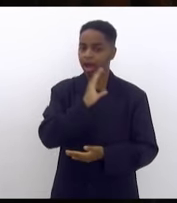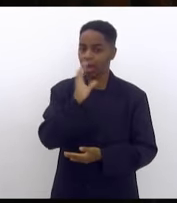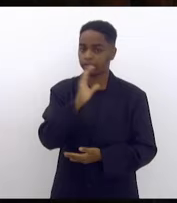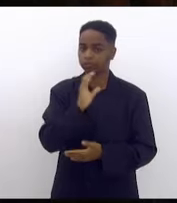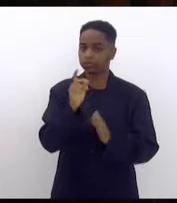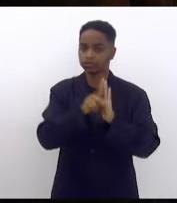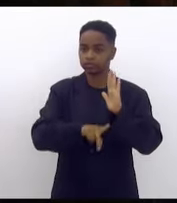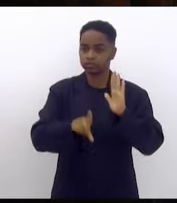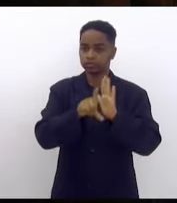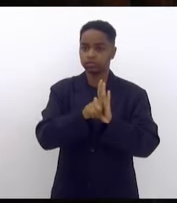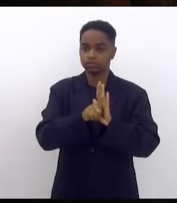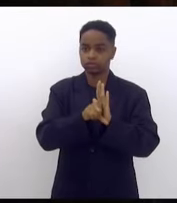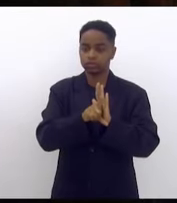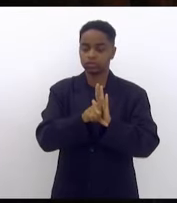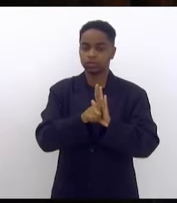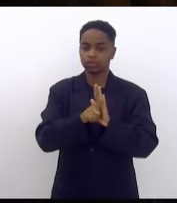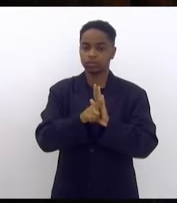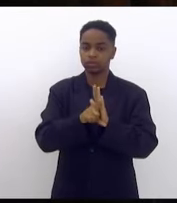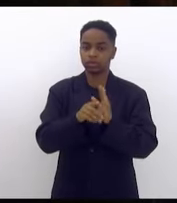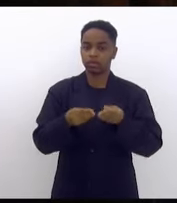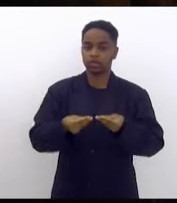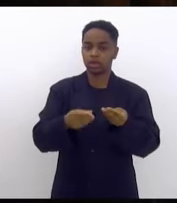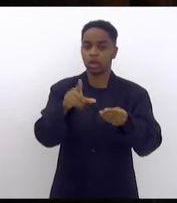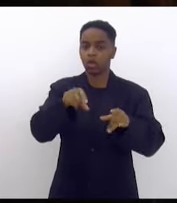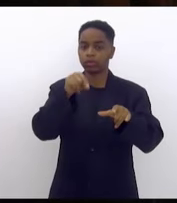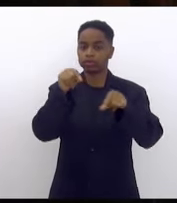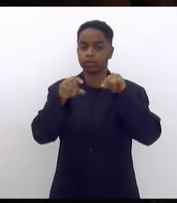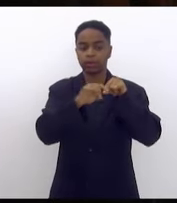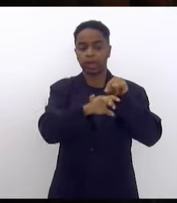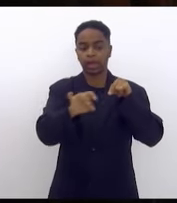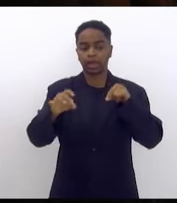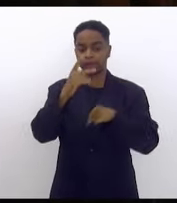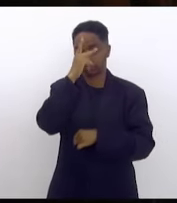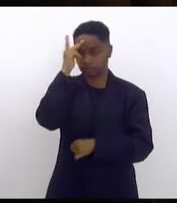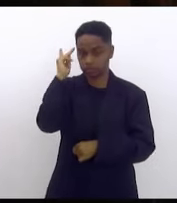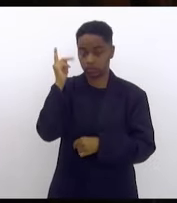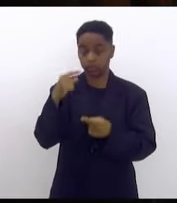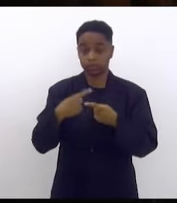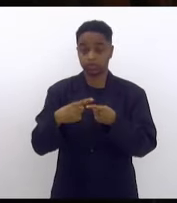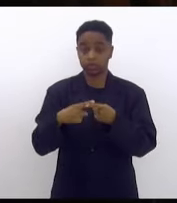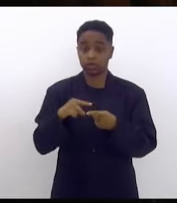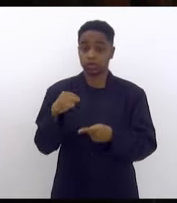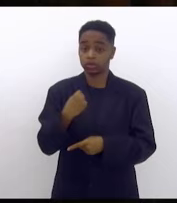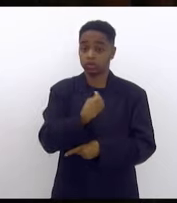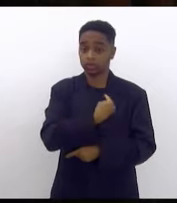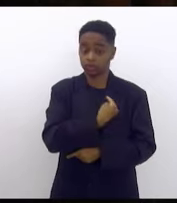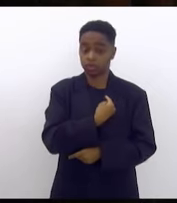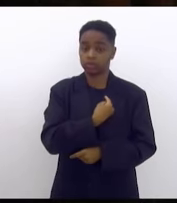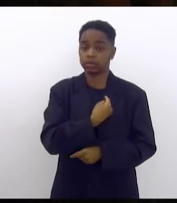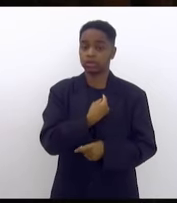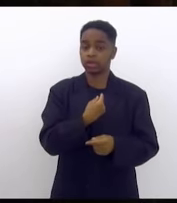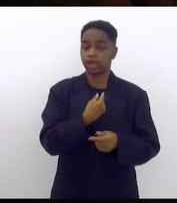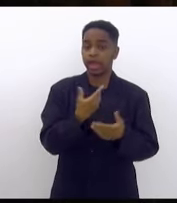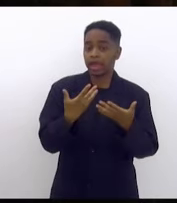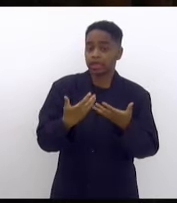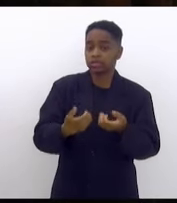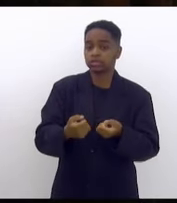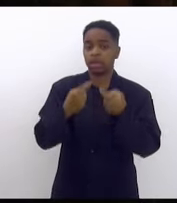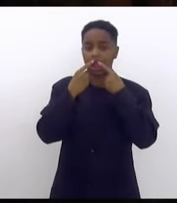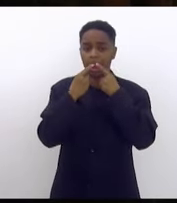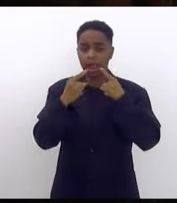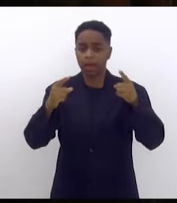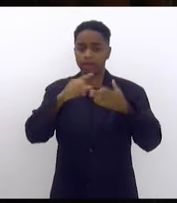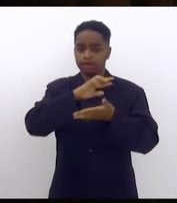dando a opção a todo consumidor, porque nós temos recebido reclamações